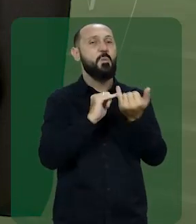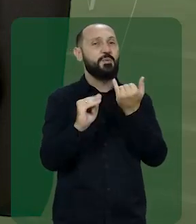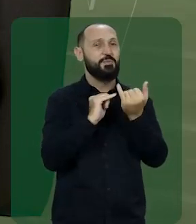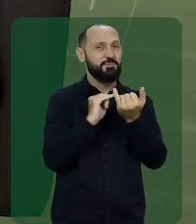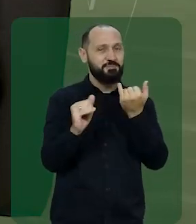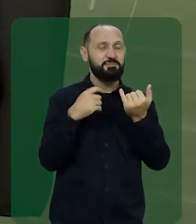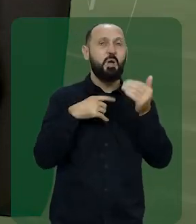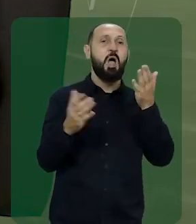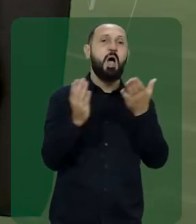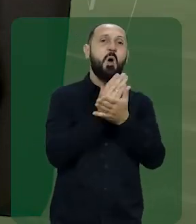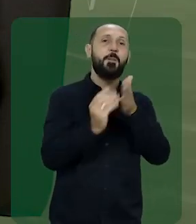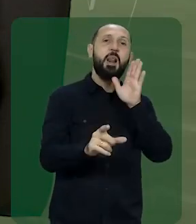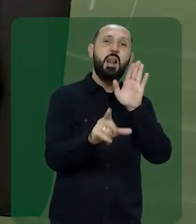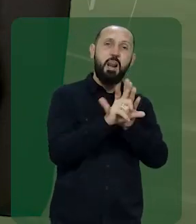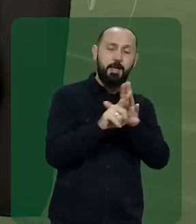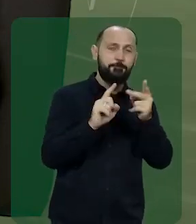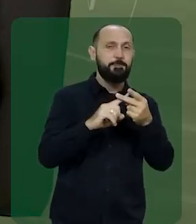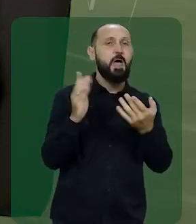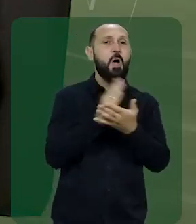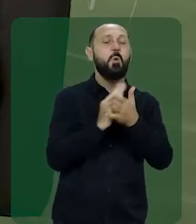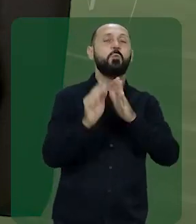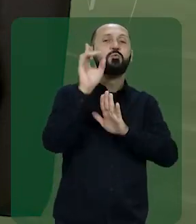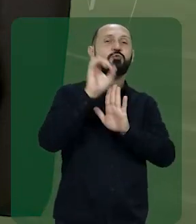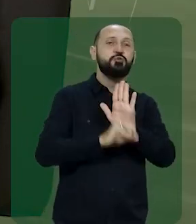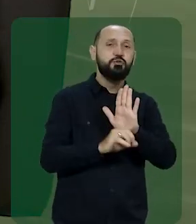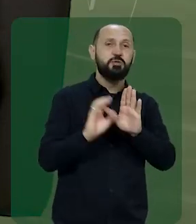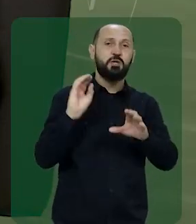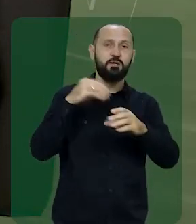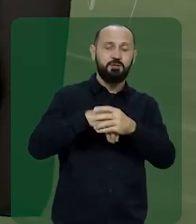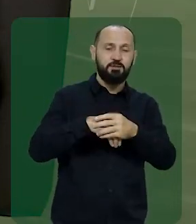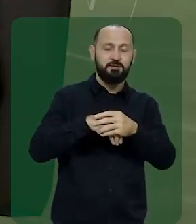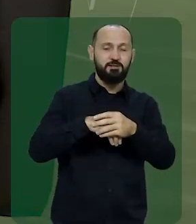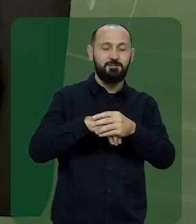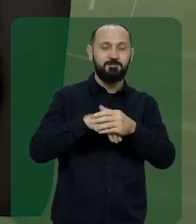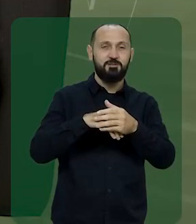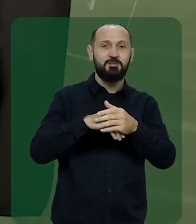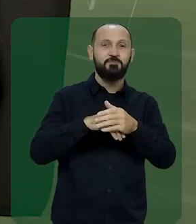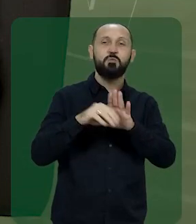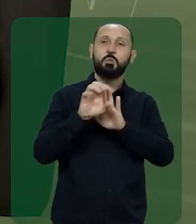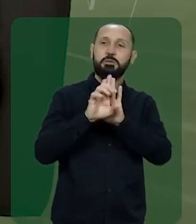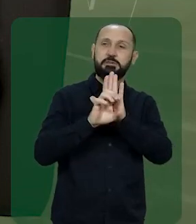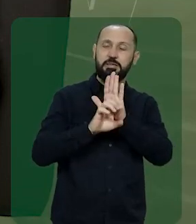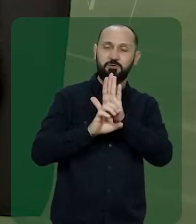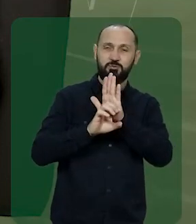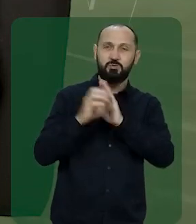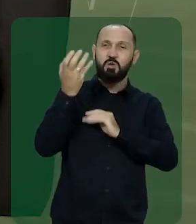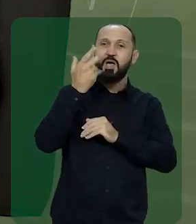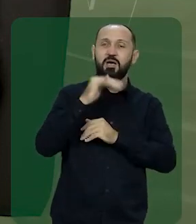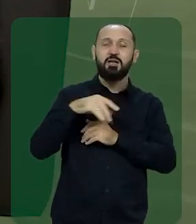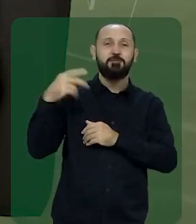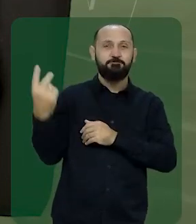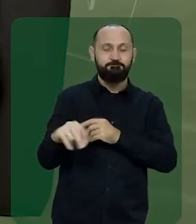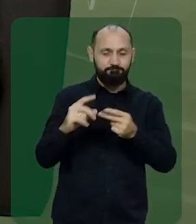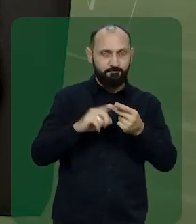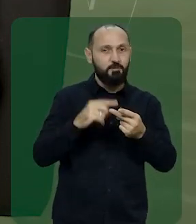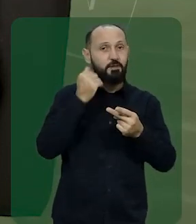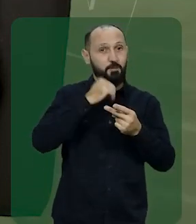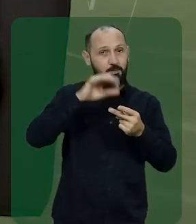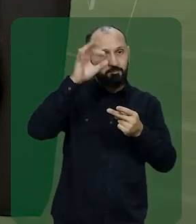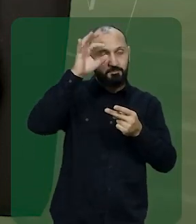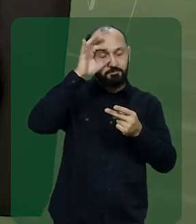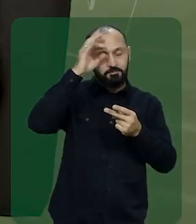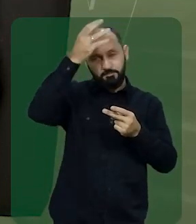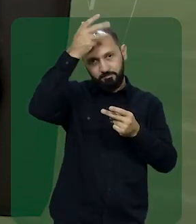falar sobre isso, falar e falar muito, porque você vê, todo mundo sabe pelo menos alguma coisa, alguma